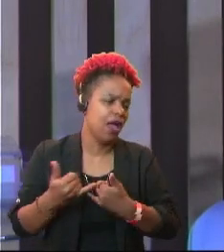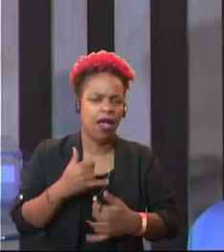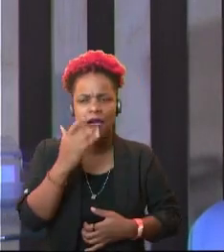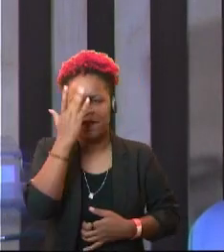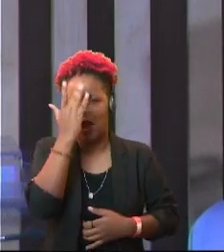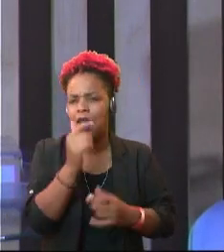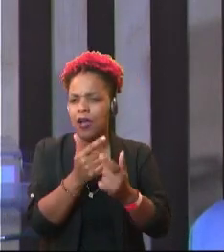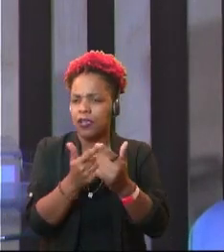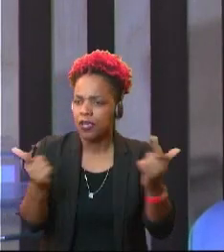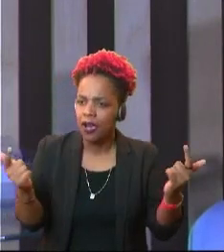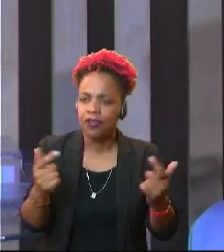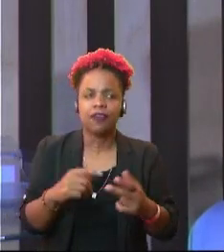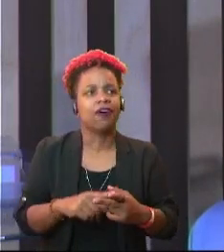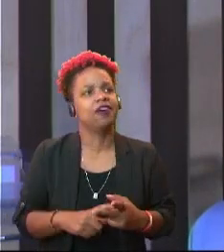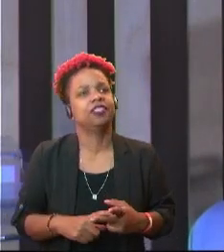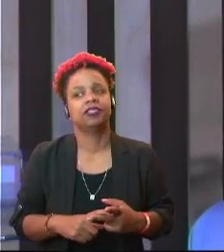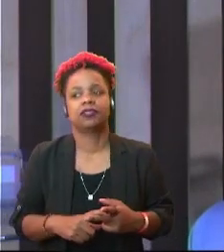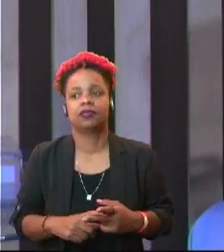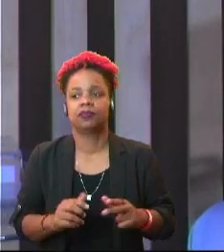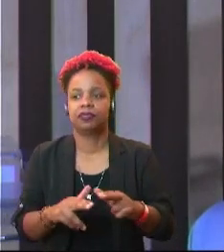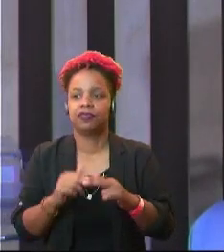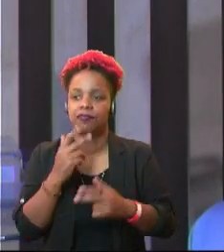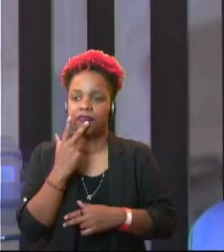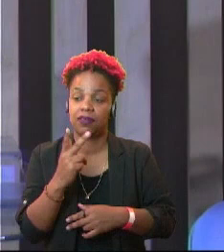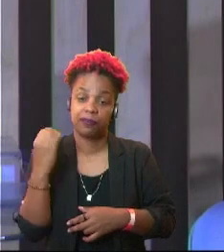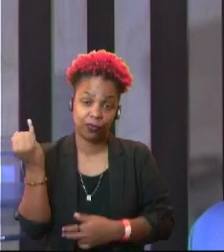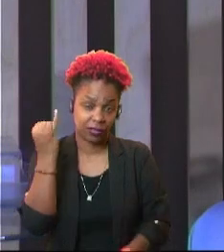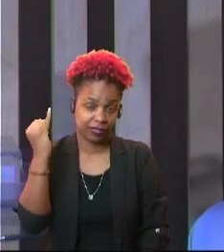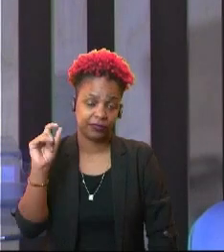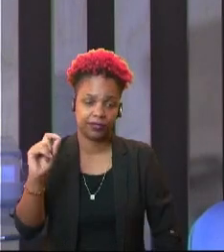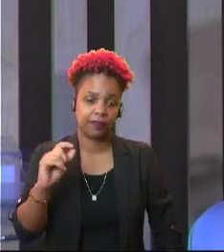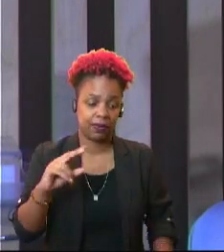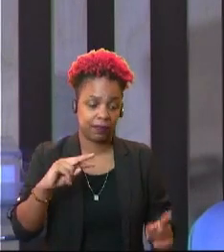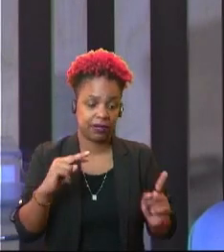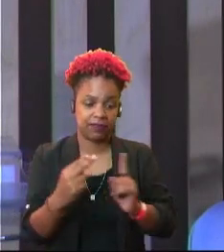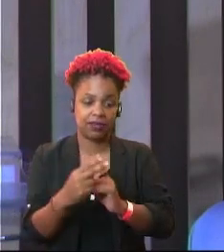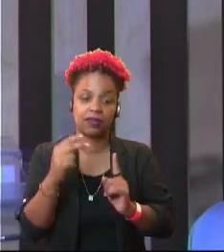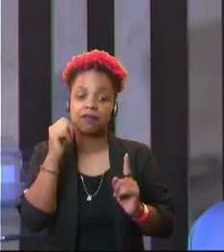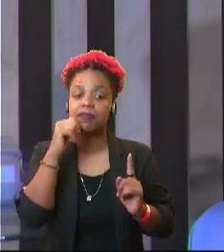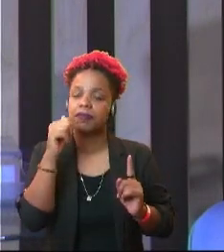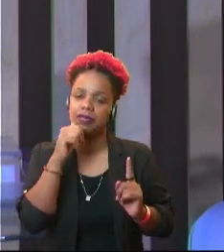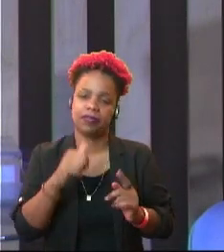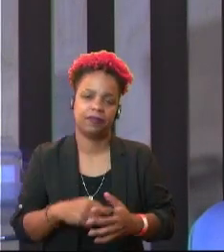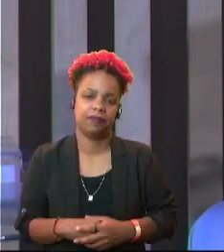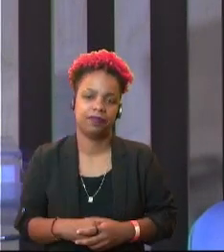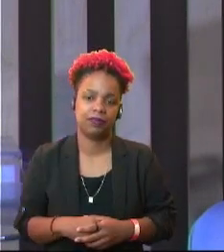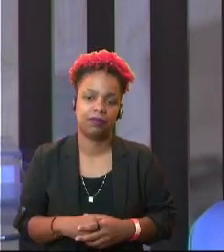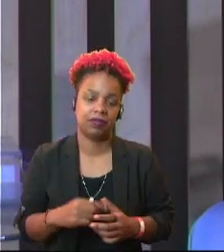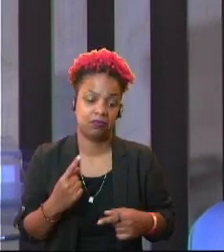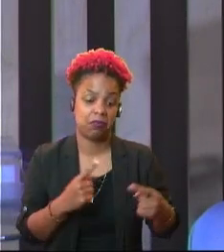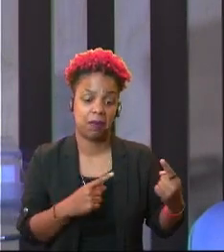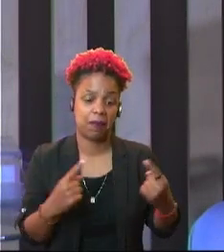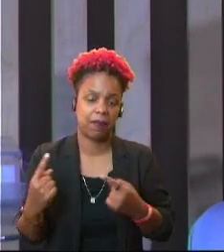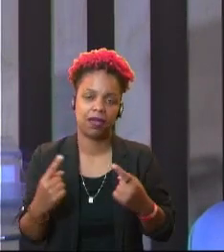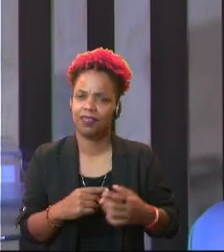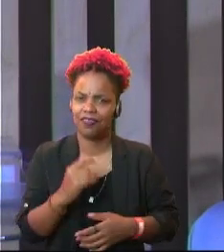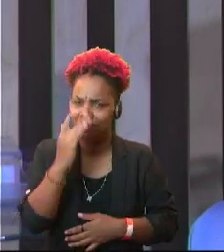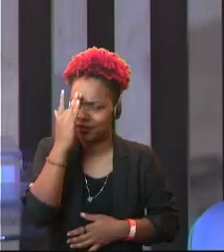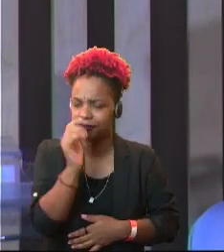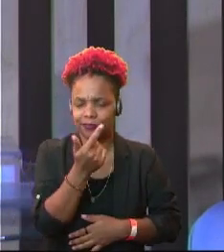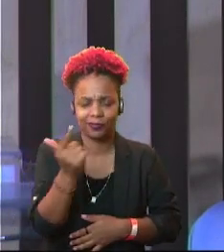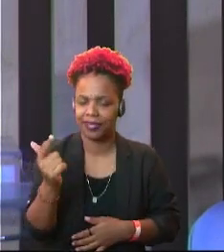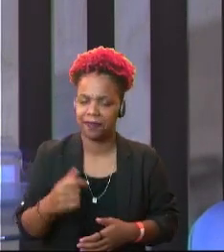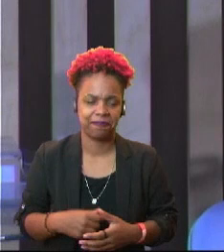é sorte. É por isso que eu falo que é muito importante trazer a perspectiva feminina, né, para esse debate. Não tem nada de